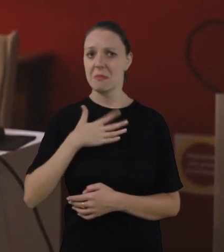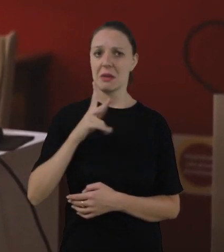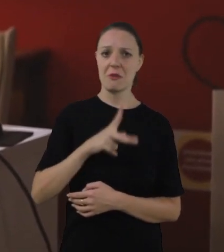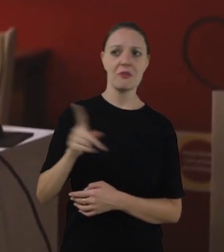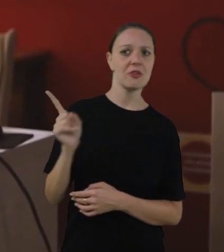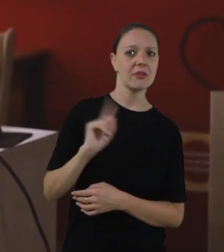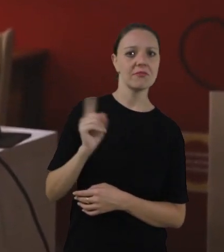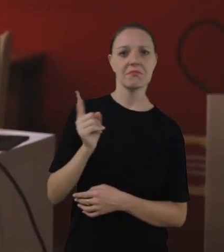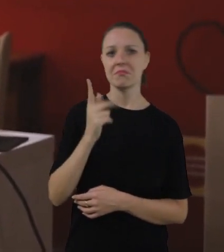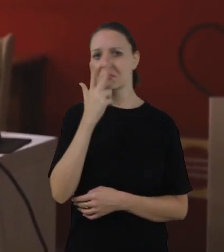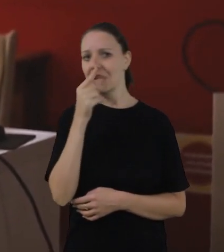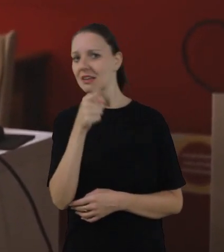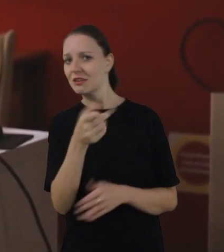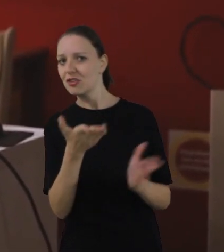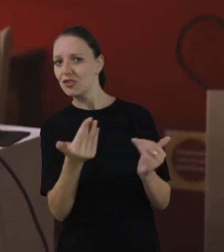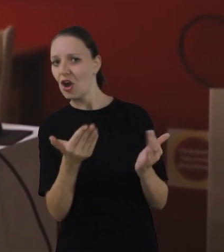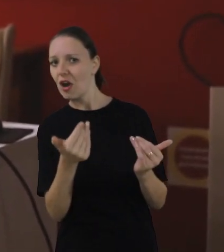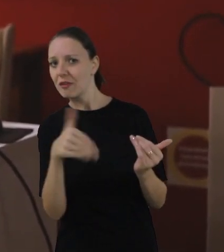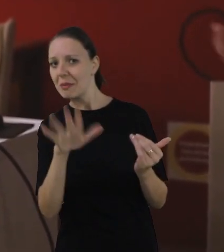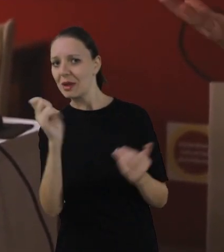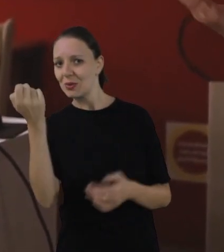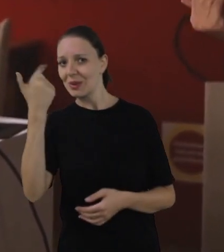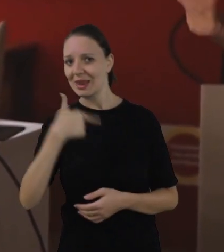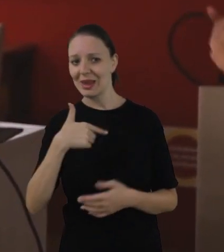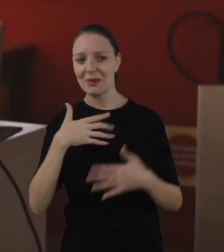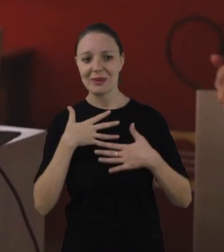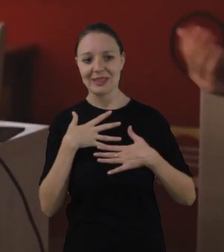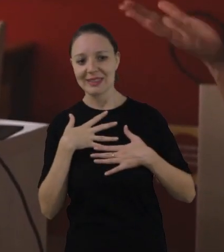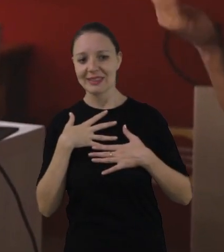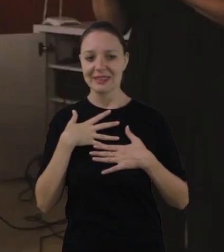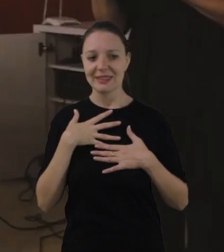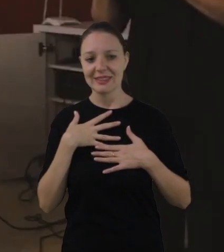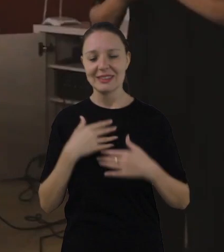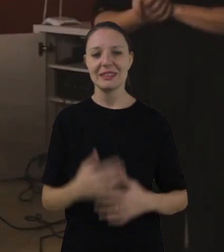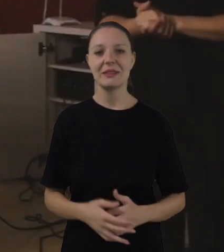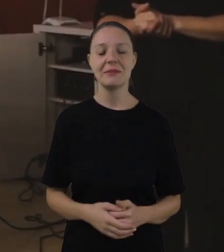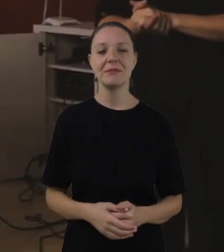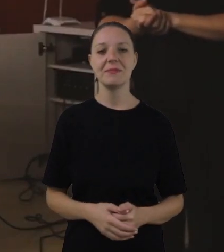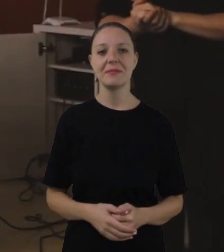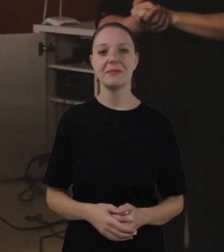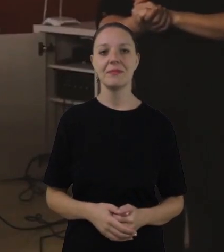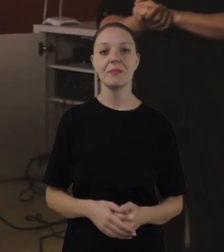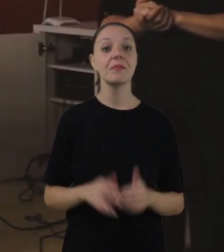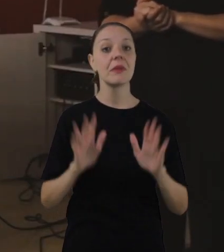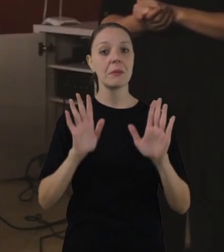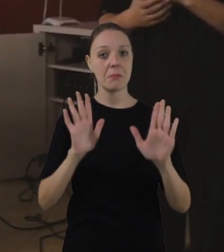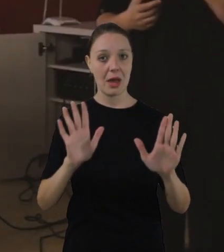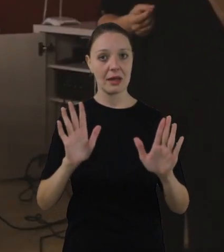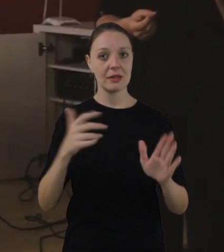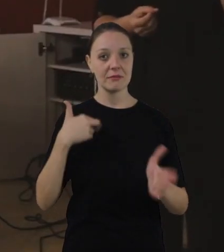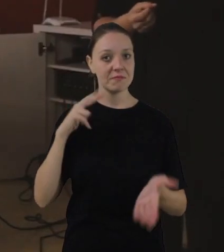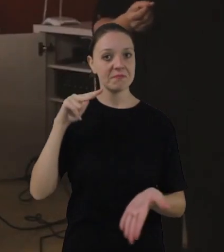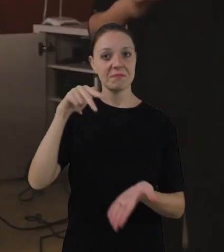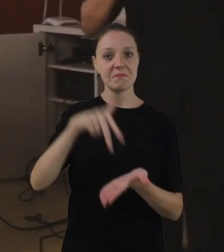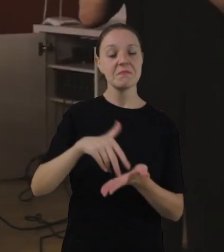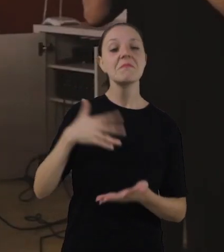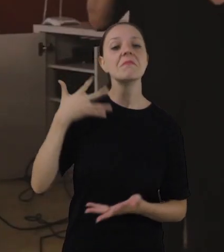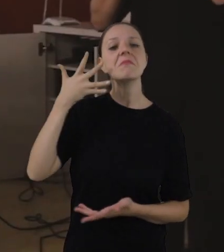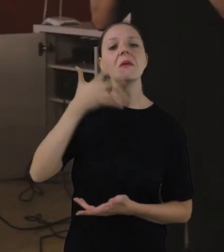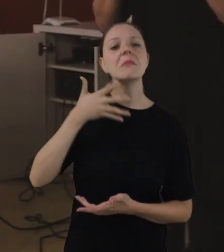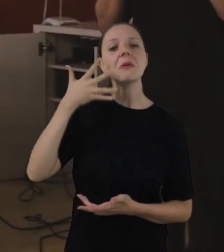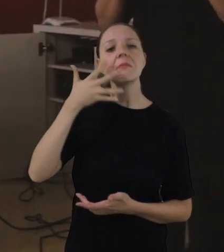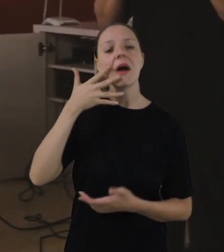mas eu acho que não, vocês são mais novas que eu, então não vai dar. Mas eu vim aqui para falar para